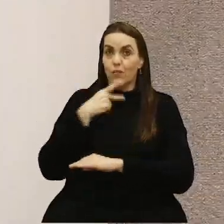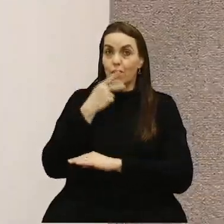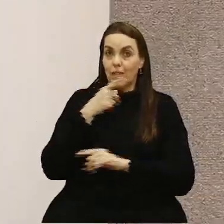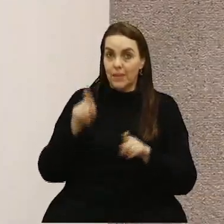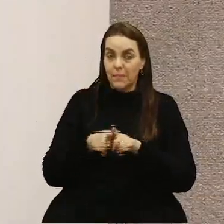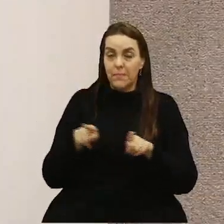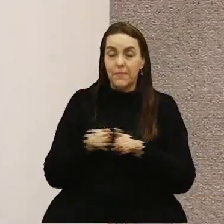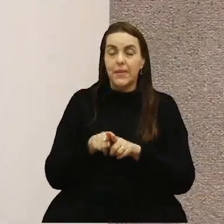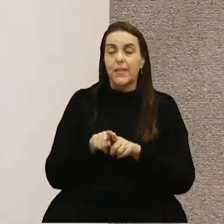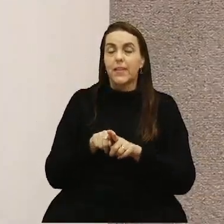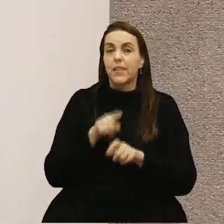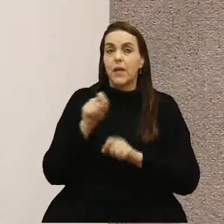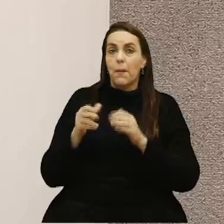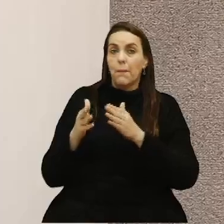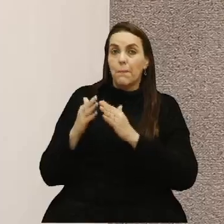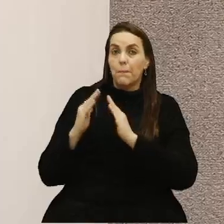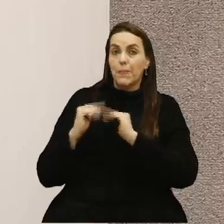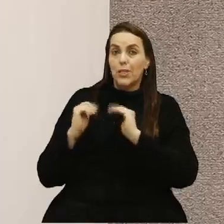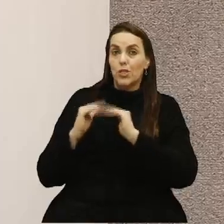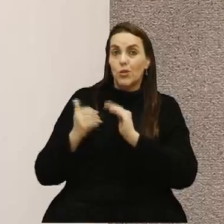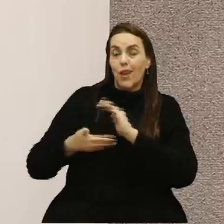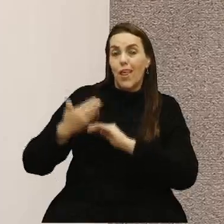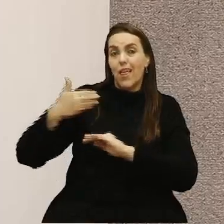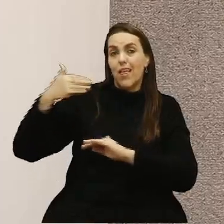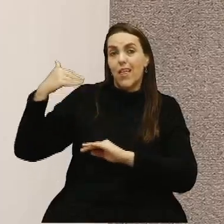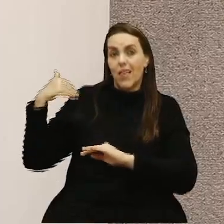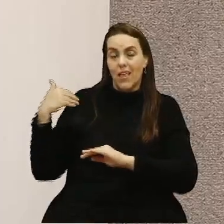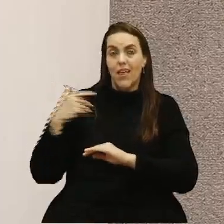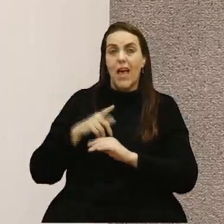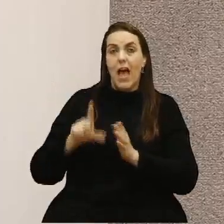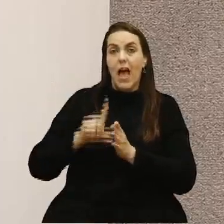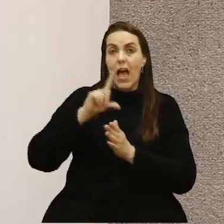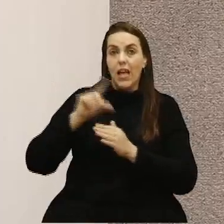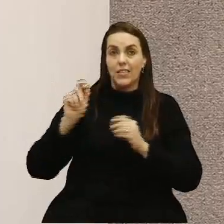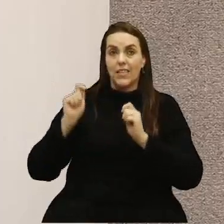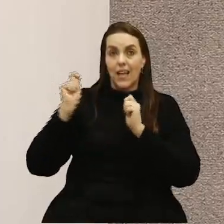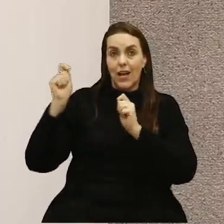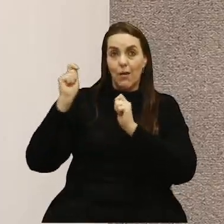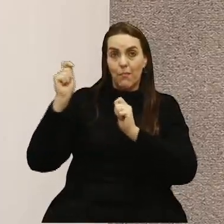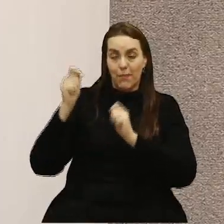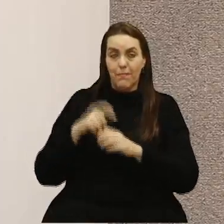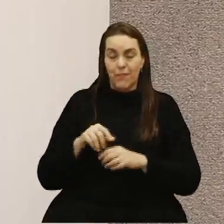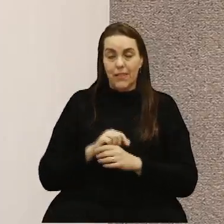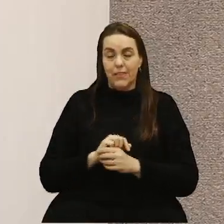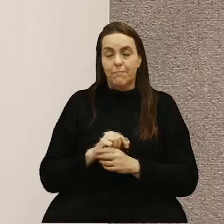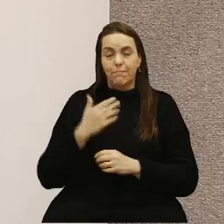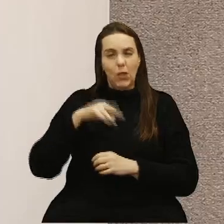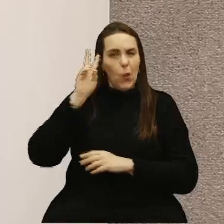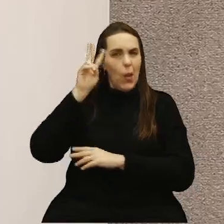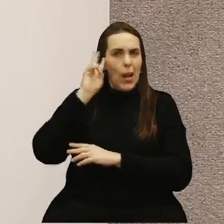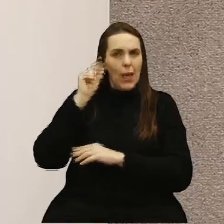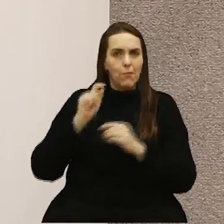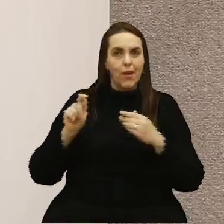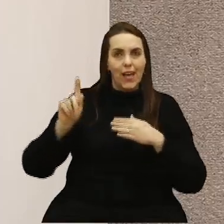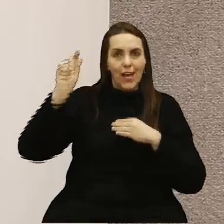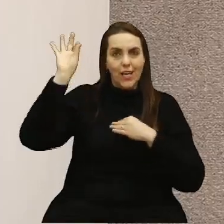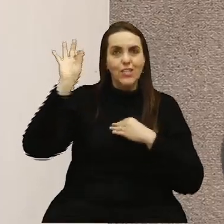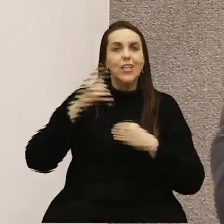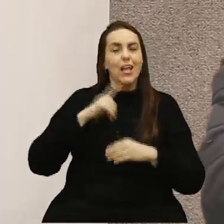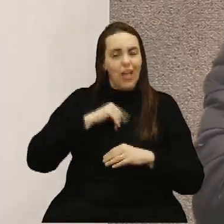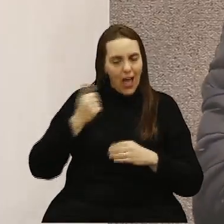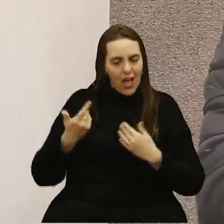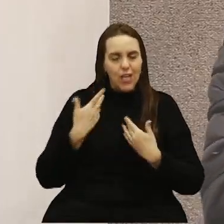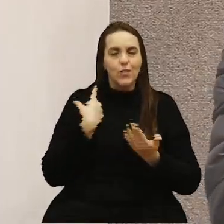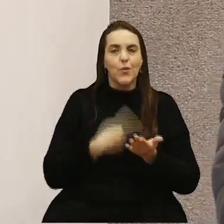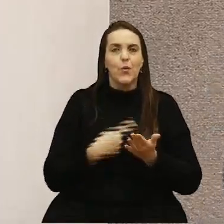também de um pedido lá atrás, na pré-campanha e campanha eleitoral. Lembro quando os candidatos assumiram o compromisso e eu acho que não seria diferente